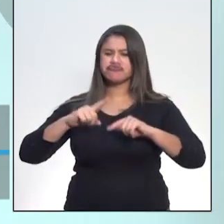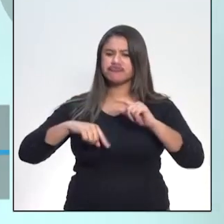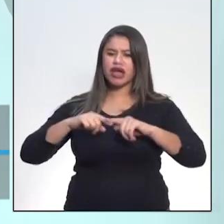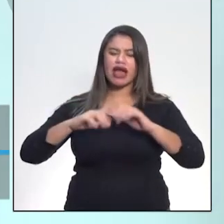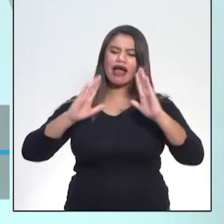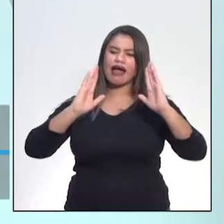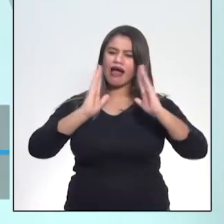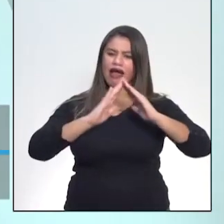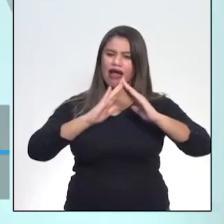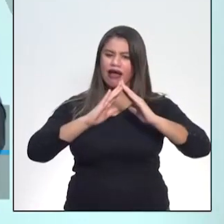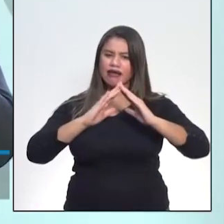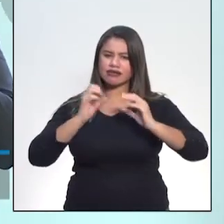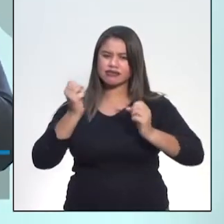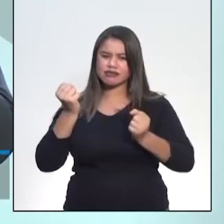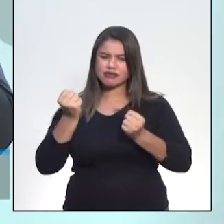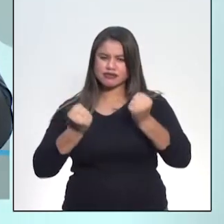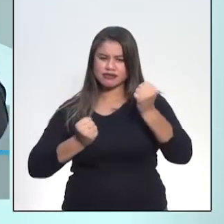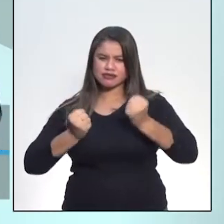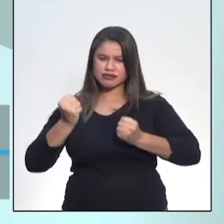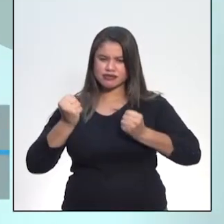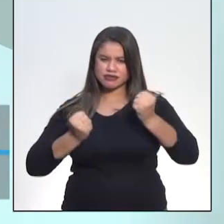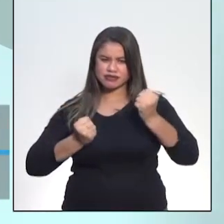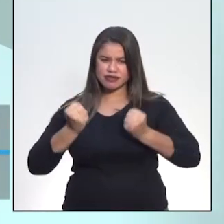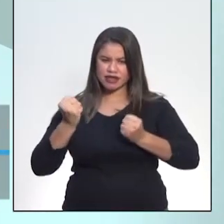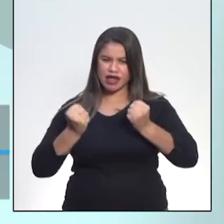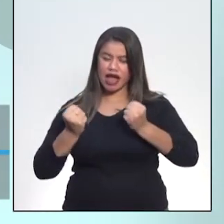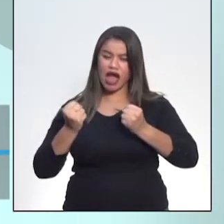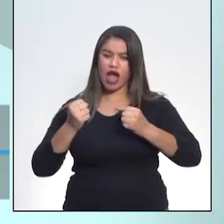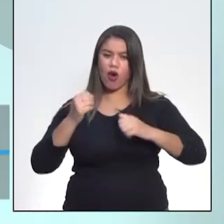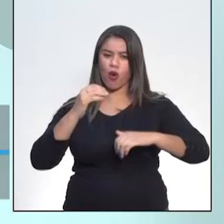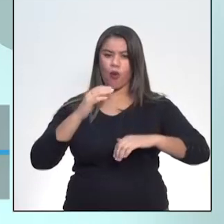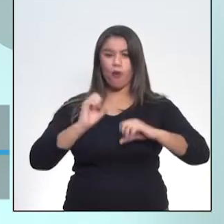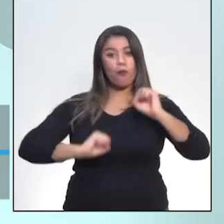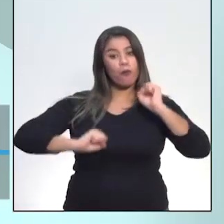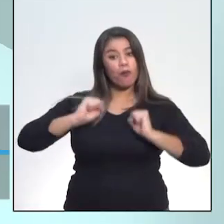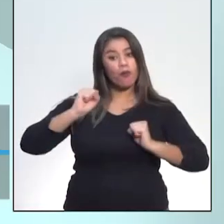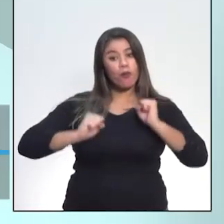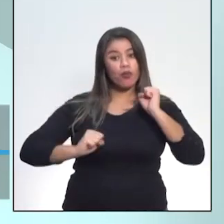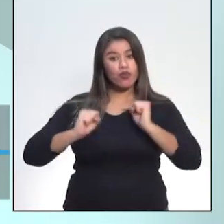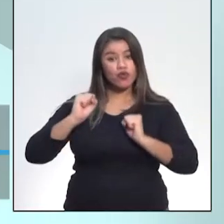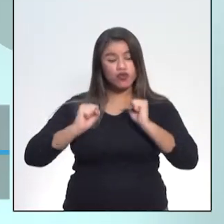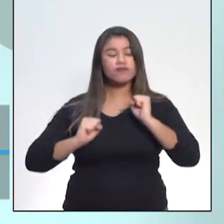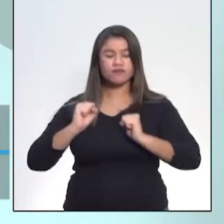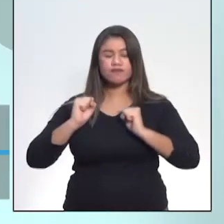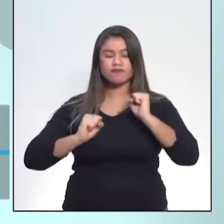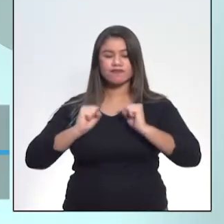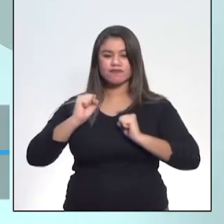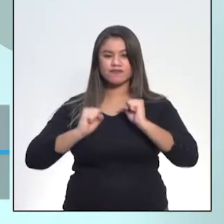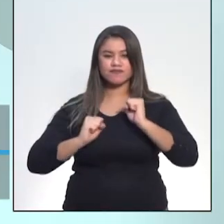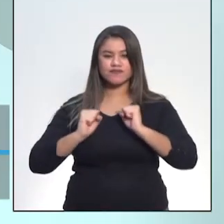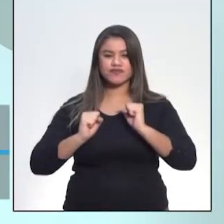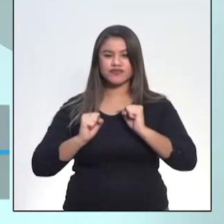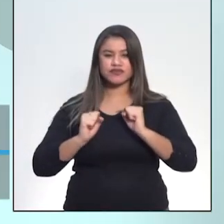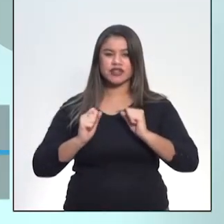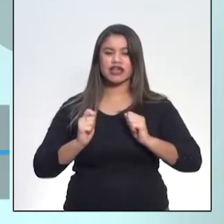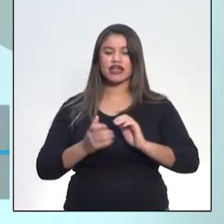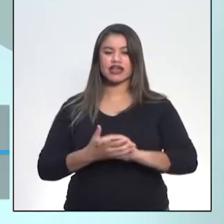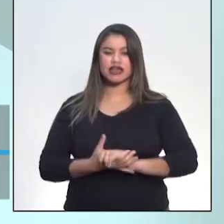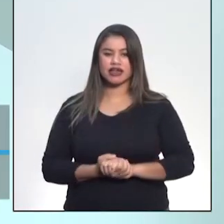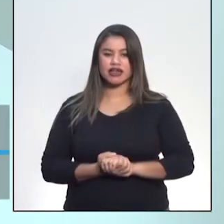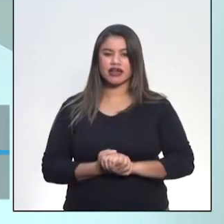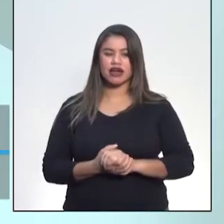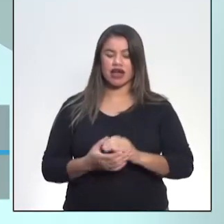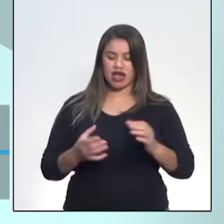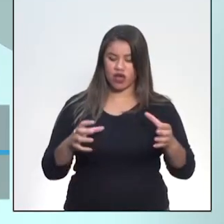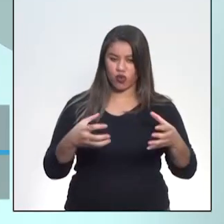carro, ou até mesmo os meios de produção, a indústria, por exemplo, ela pertence a um indivíduo ou a